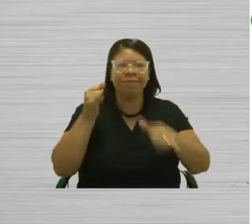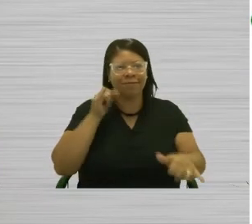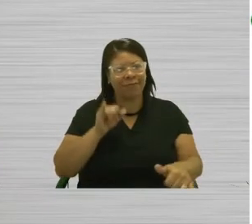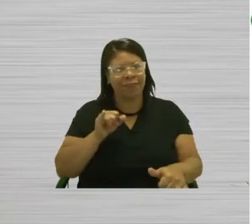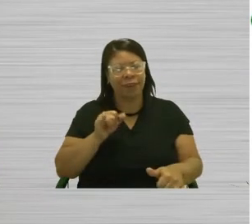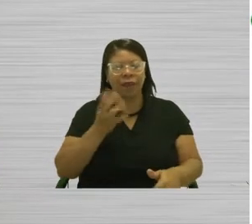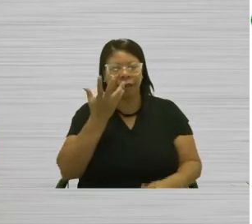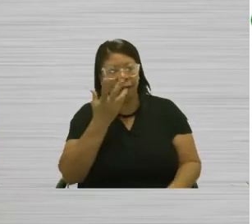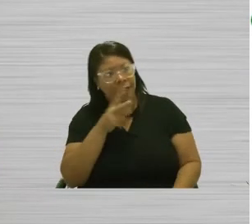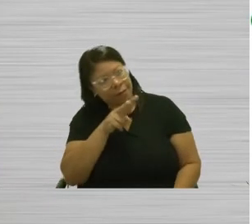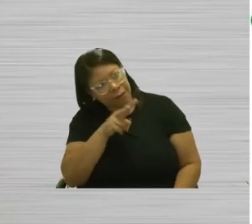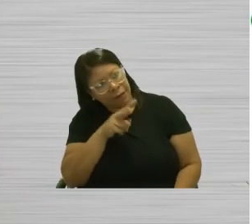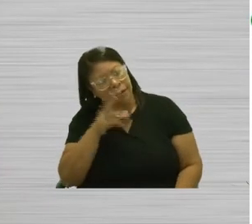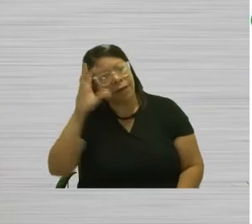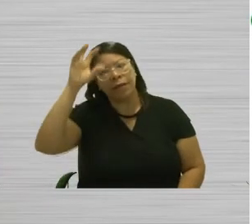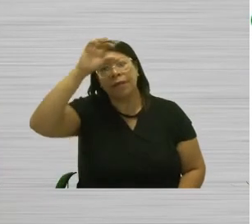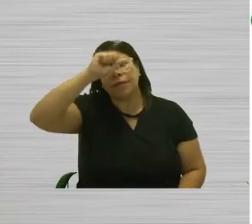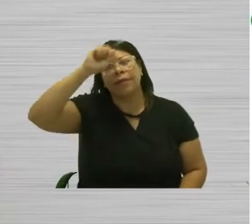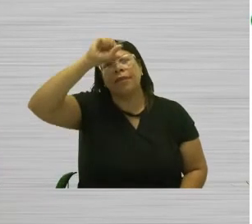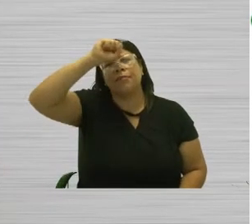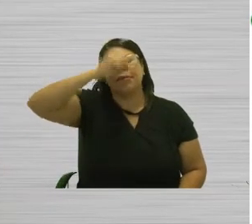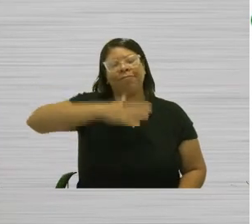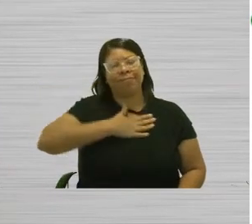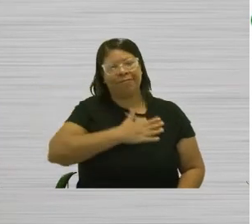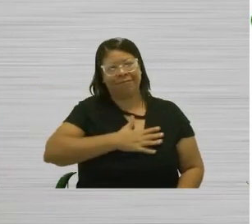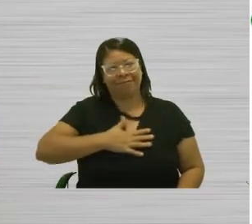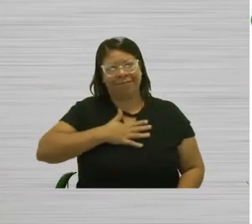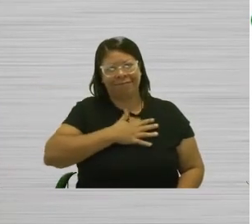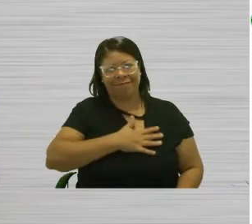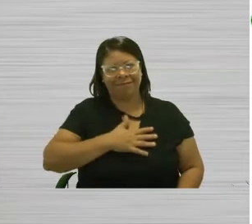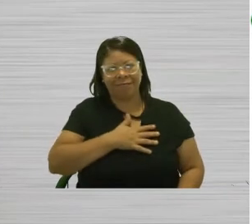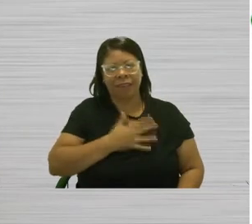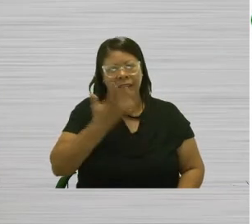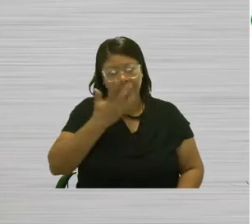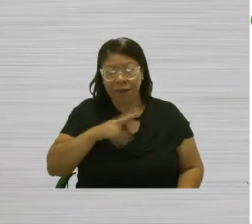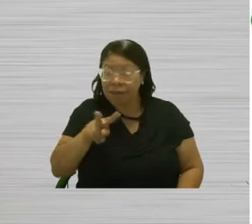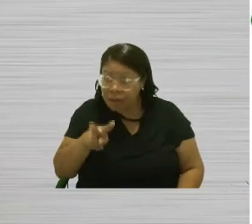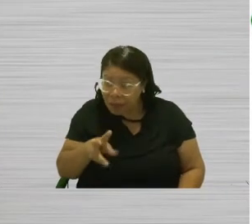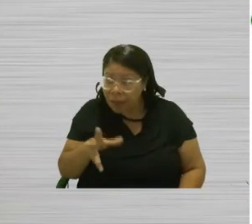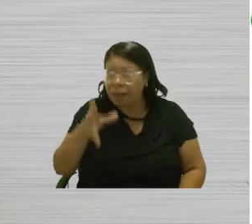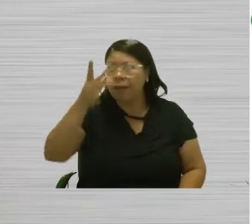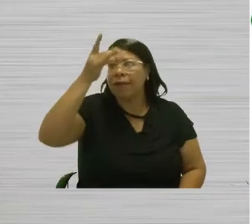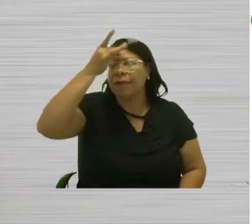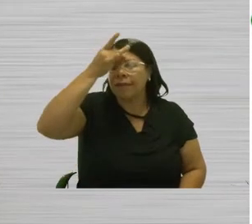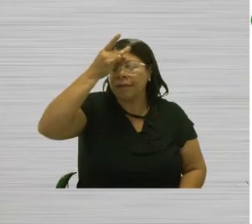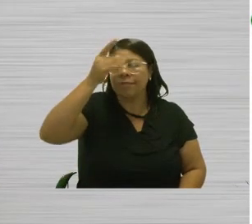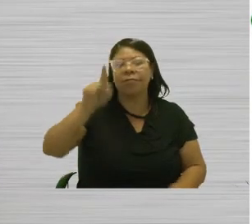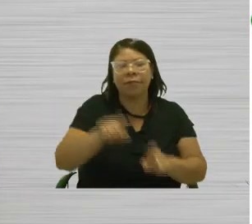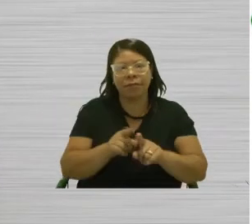começa a educação a partir dos pequenos, né? E eles levam para casa e acabam sendo verdadeiros